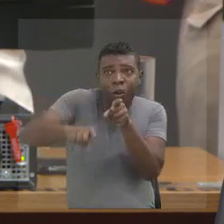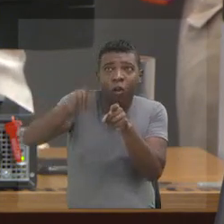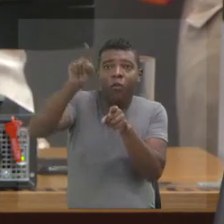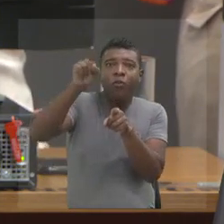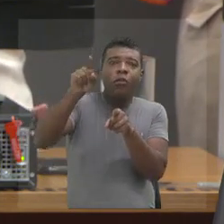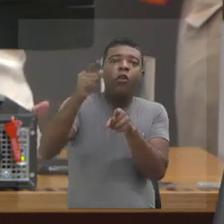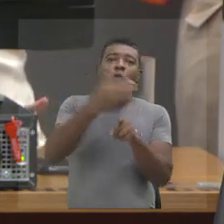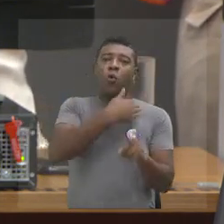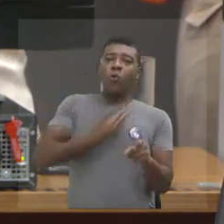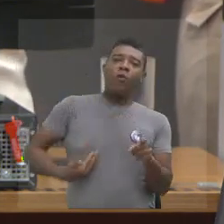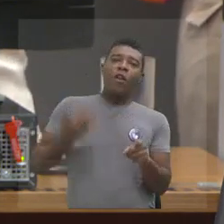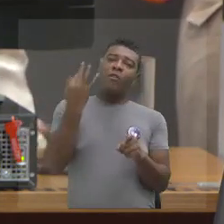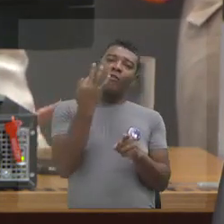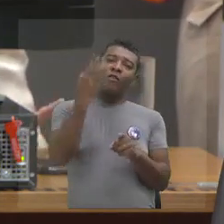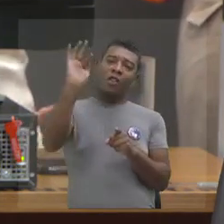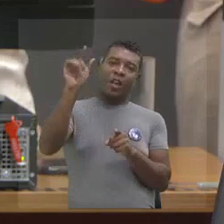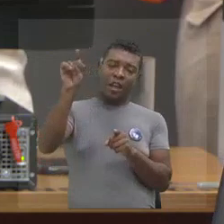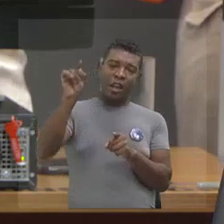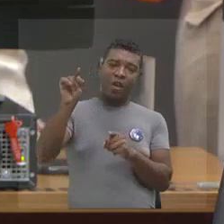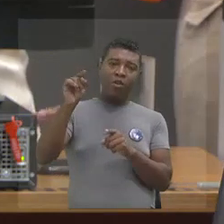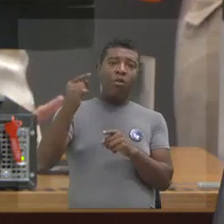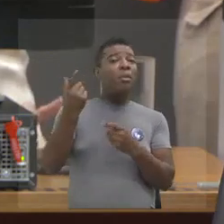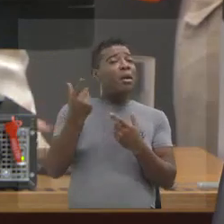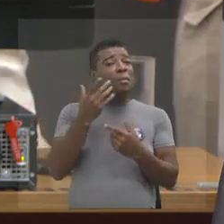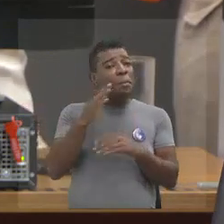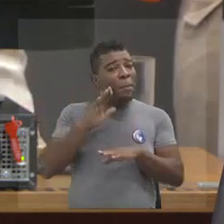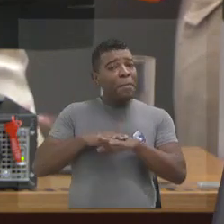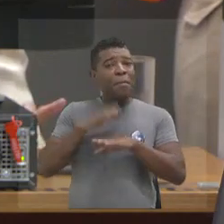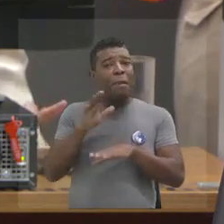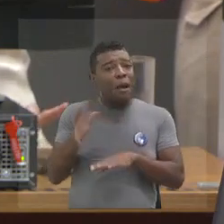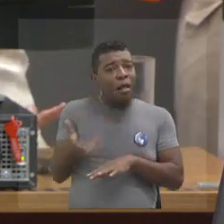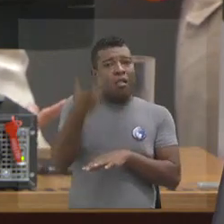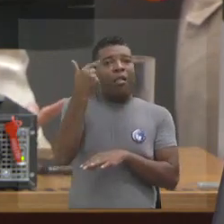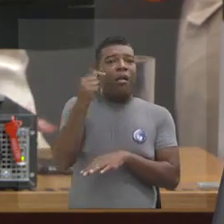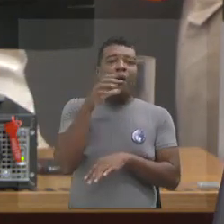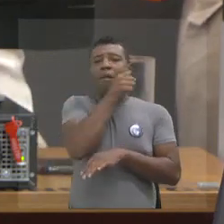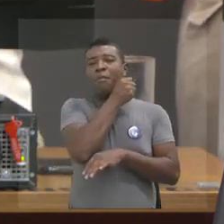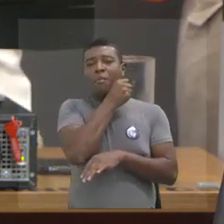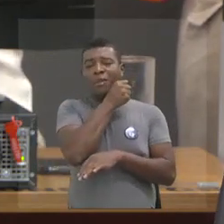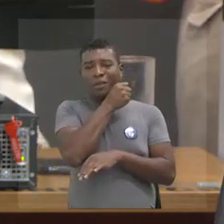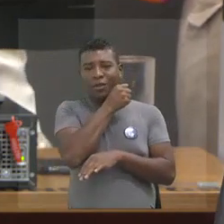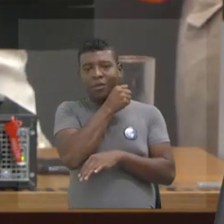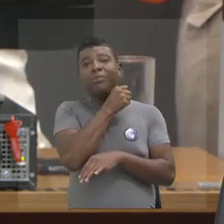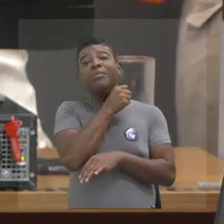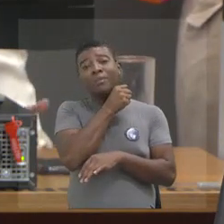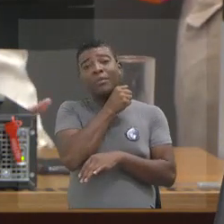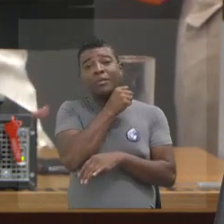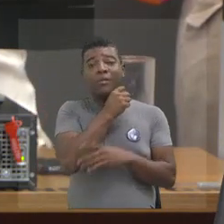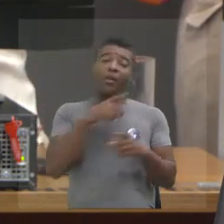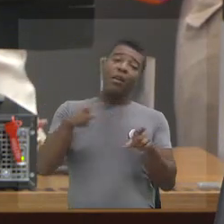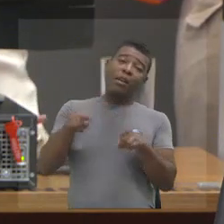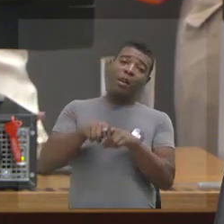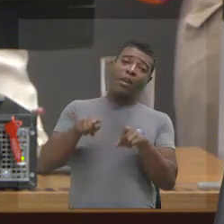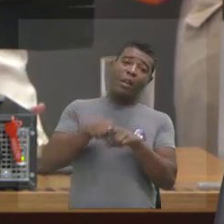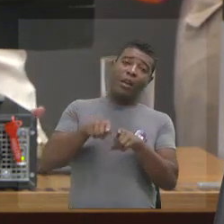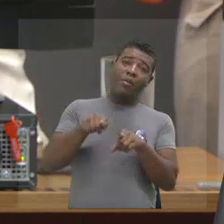mais celeridade e também do recursos que possa ser de vinda aí